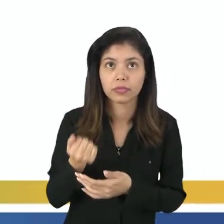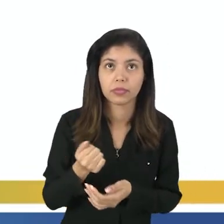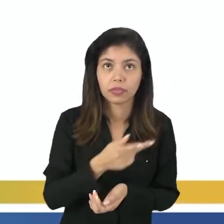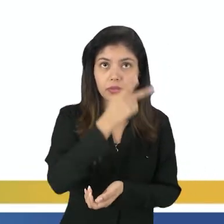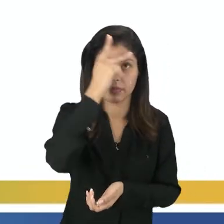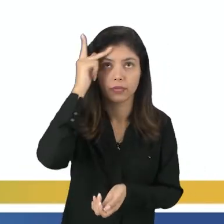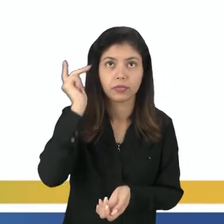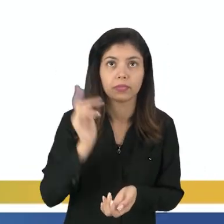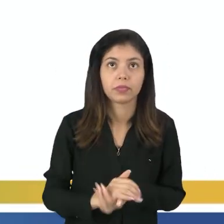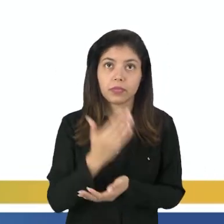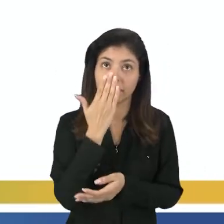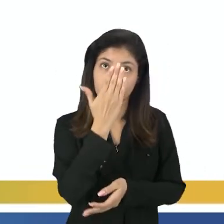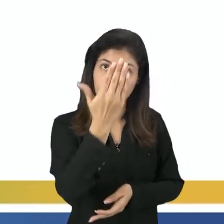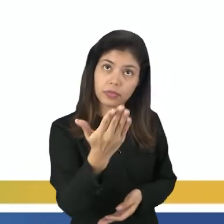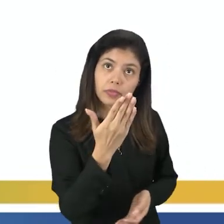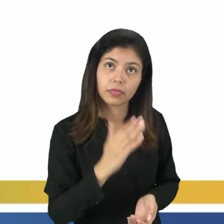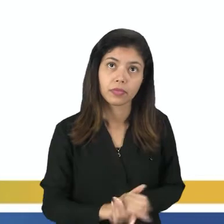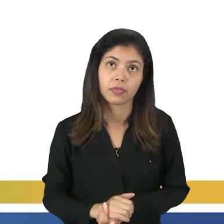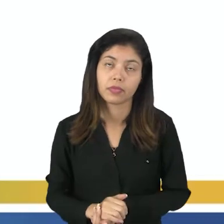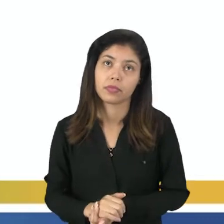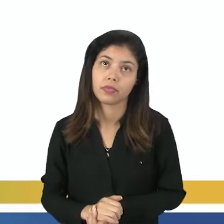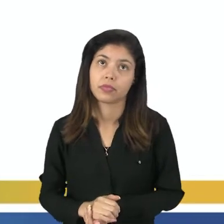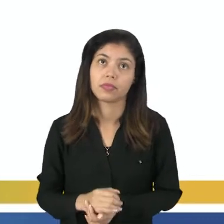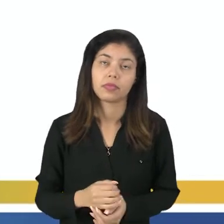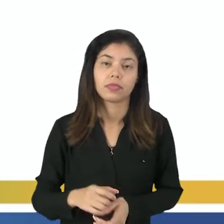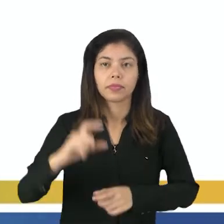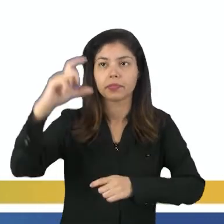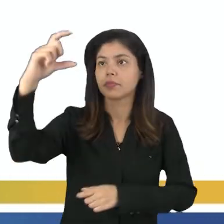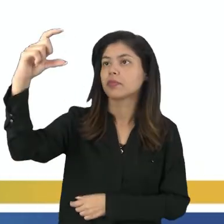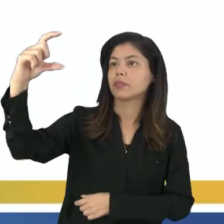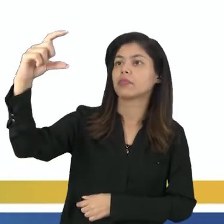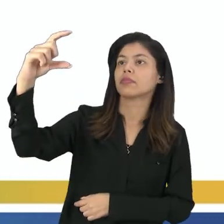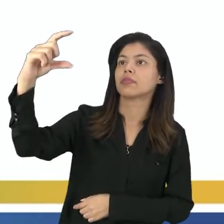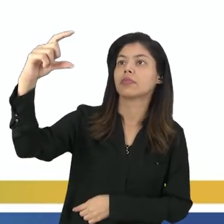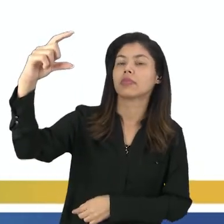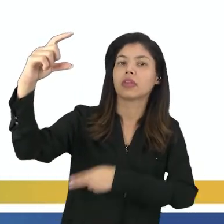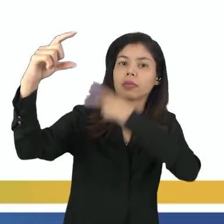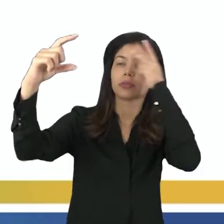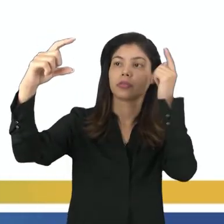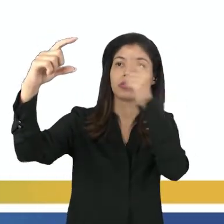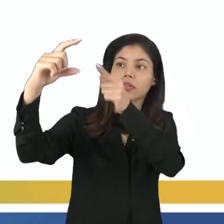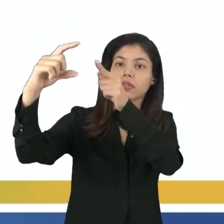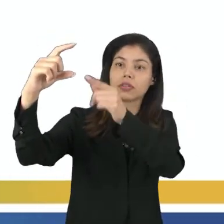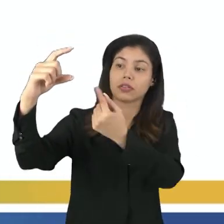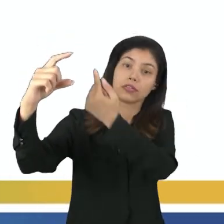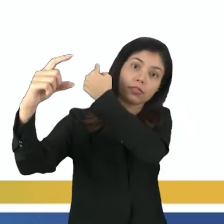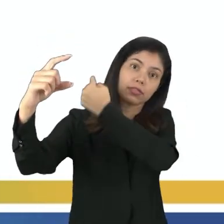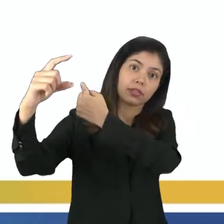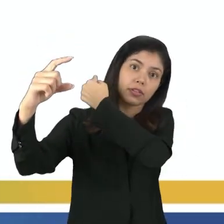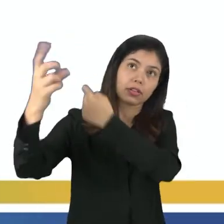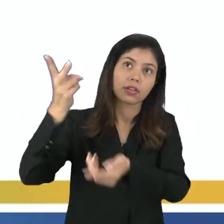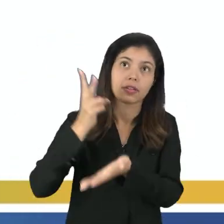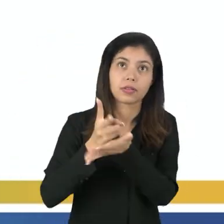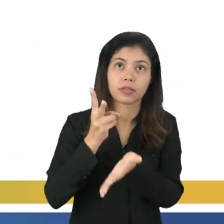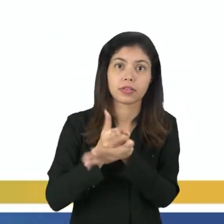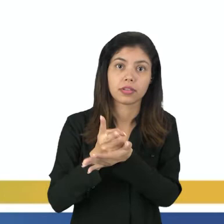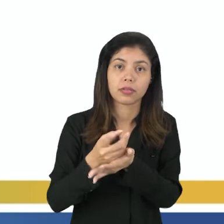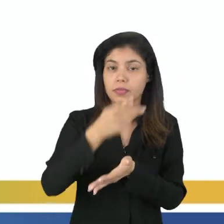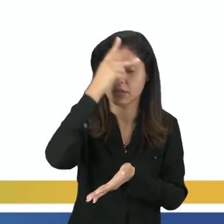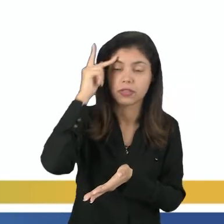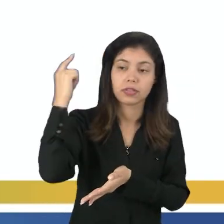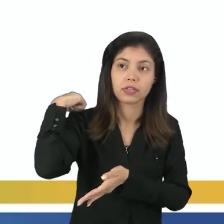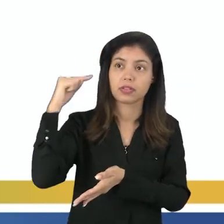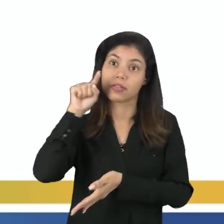A pessoa que está na frente, por exemplo, usando um retrovisor, ela enxerga a pessoa de trás, ao mesmo tempo que a pessoa de